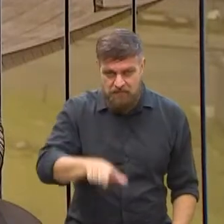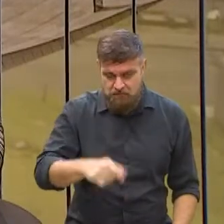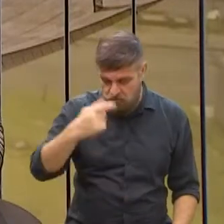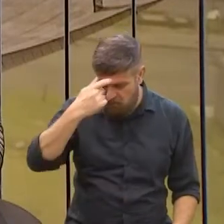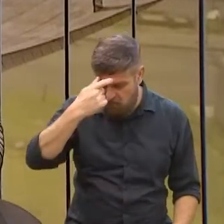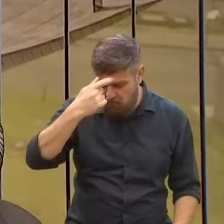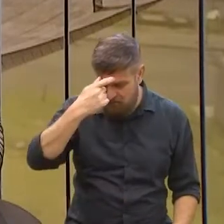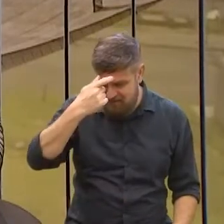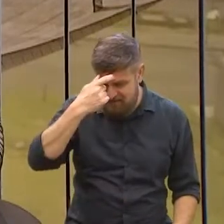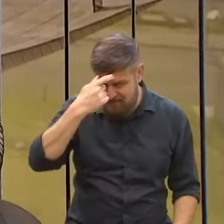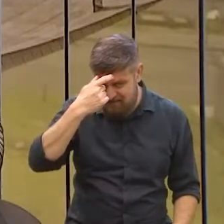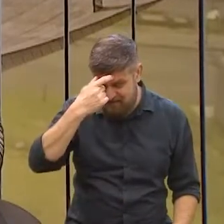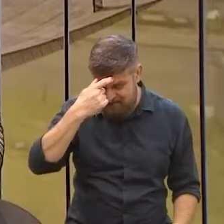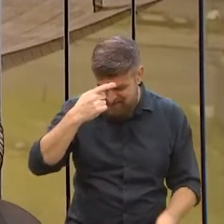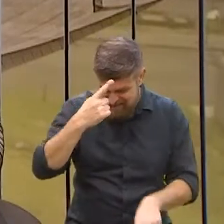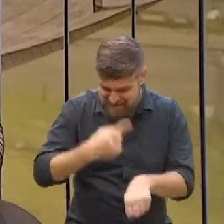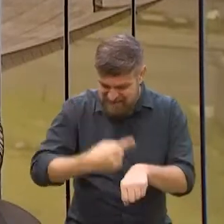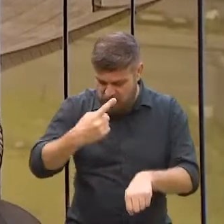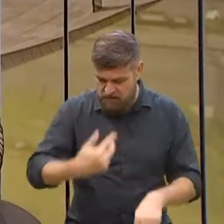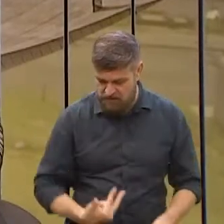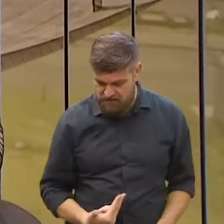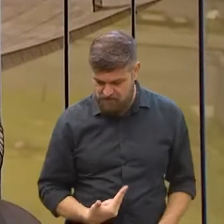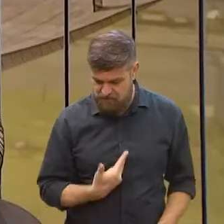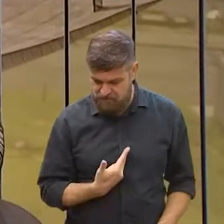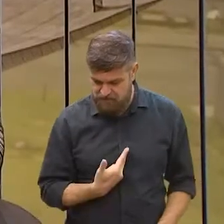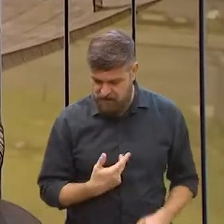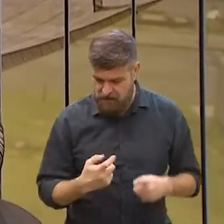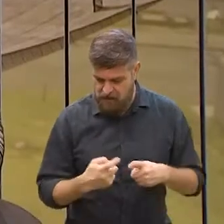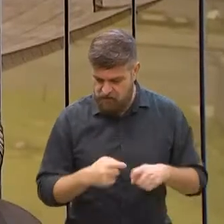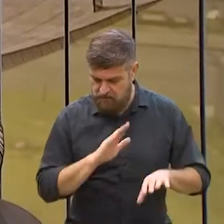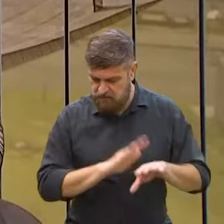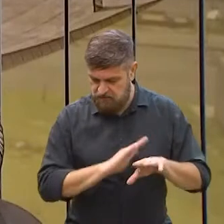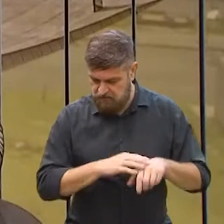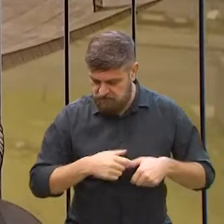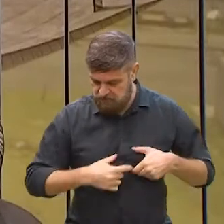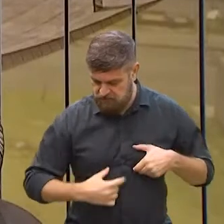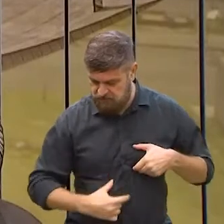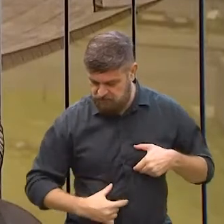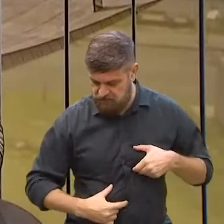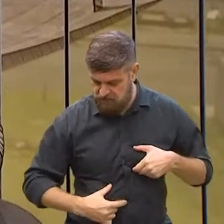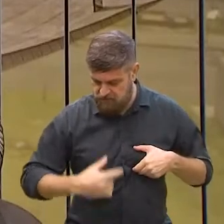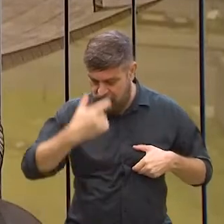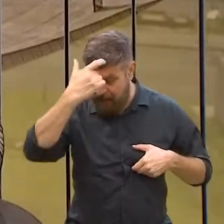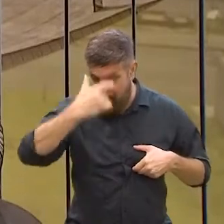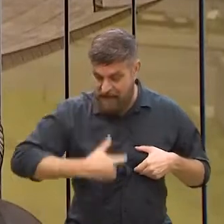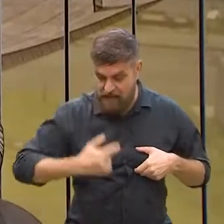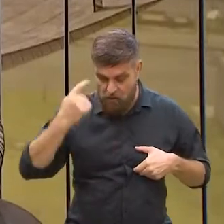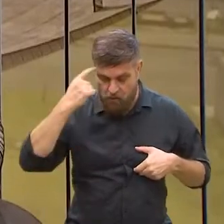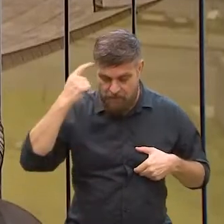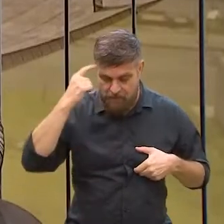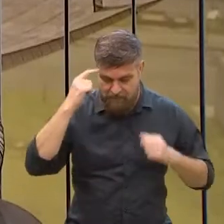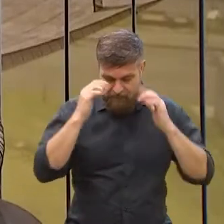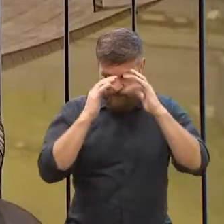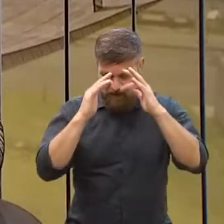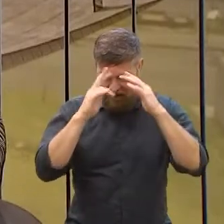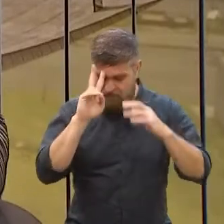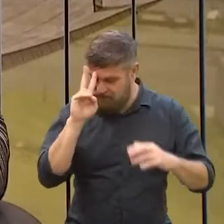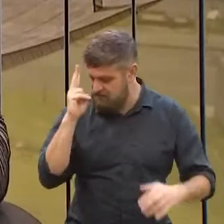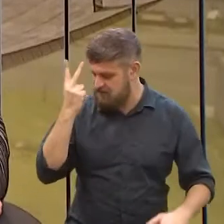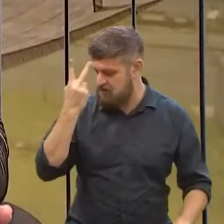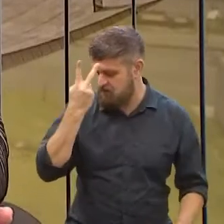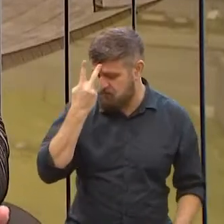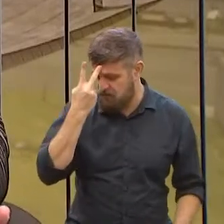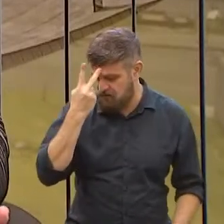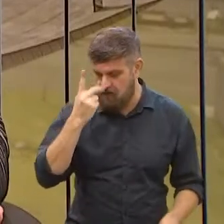conscientizar e quando for, pensar nisso seriamente. Nunca mais você é a mesma pessoa. Nunca mais. Porque eu